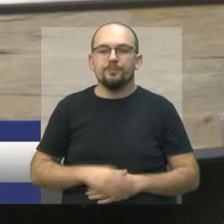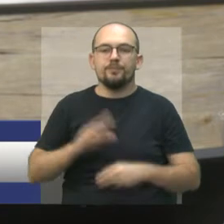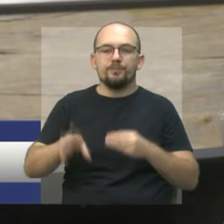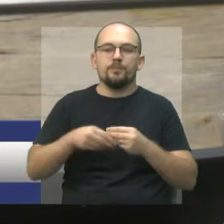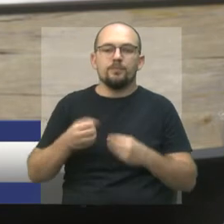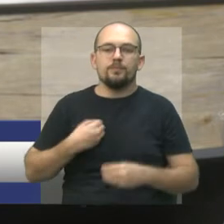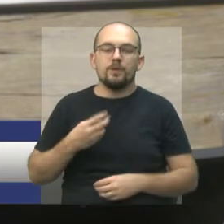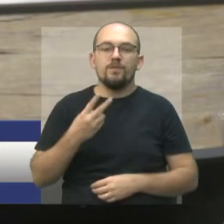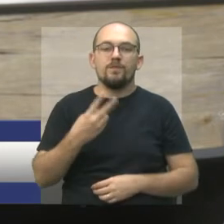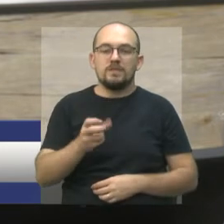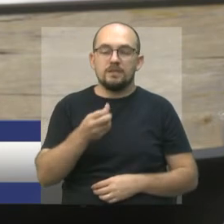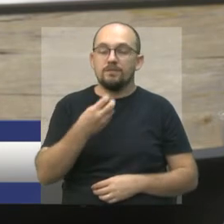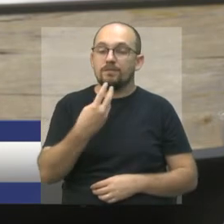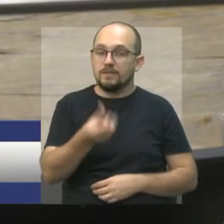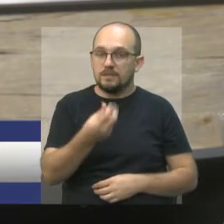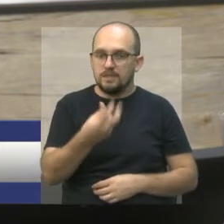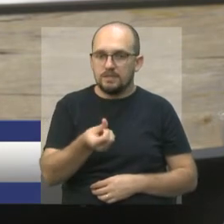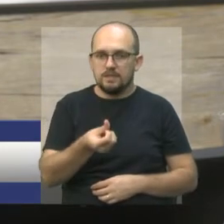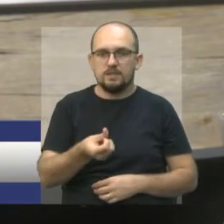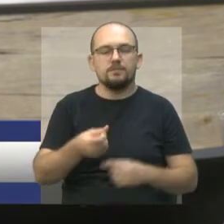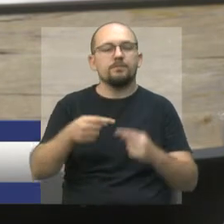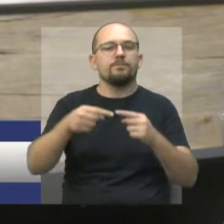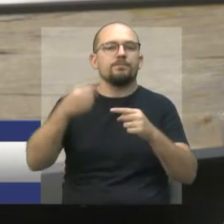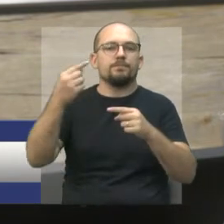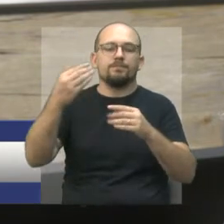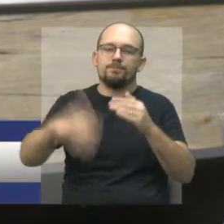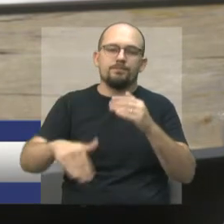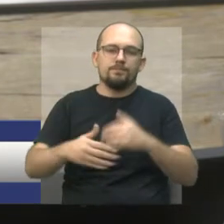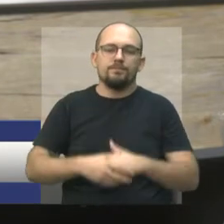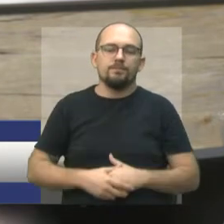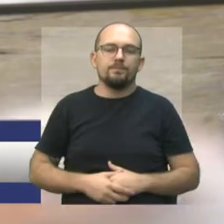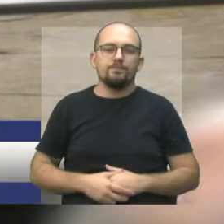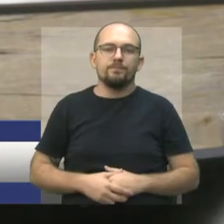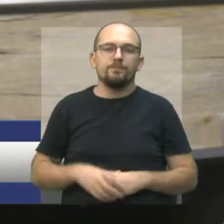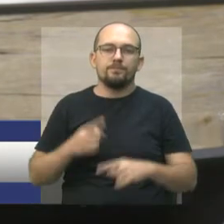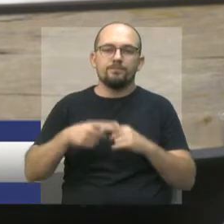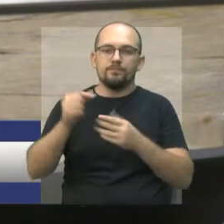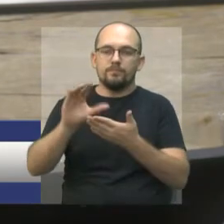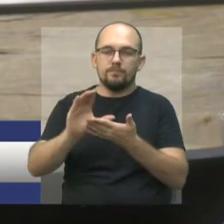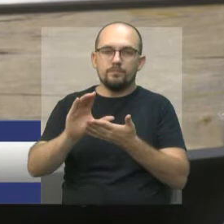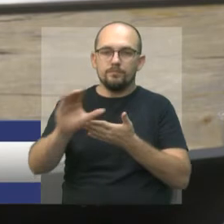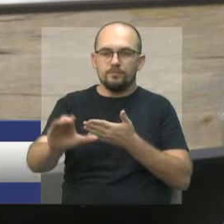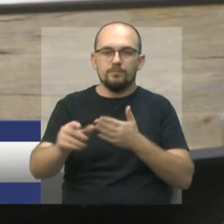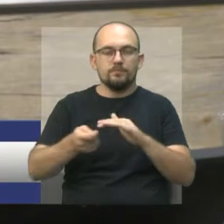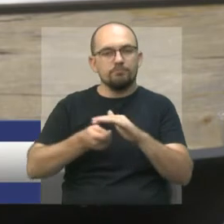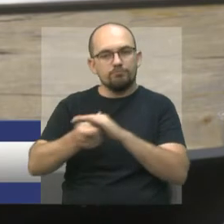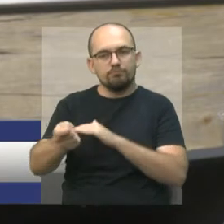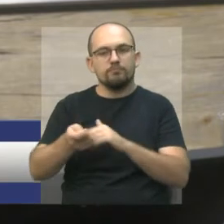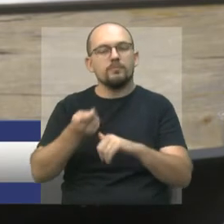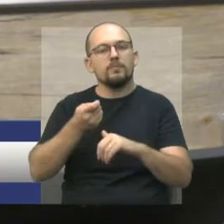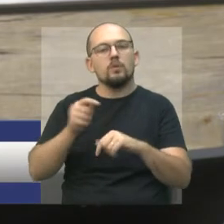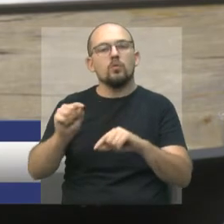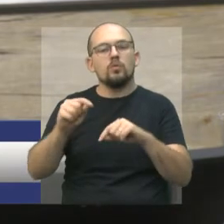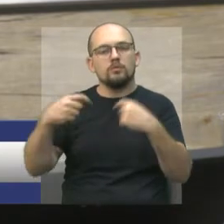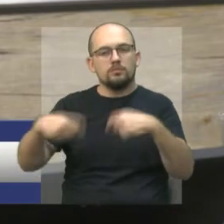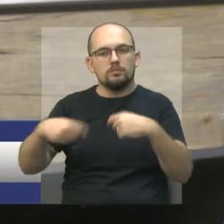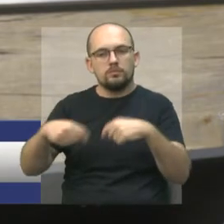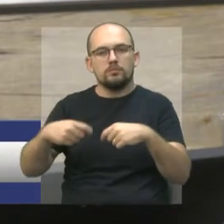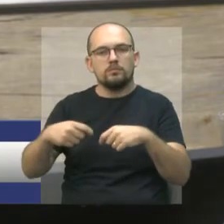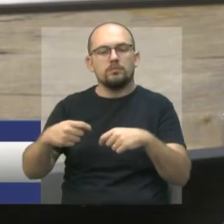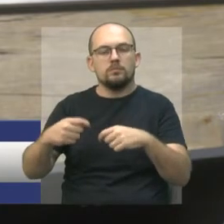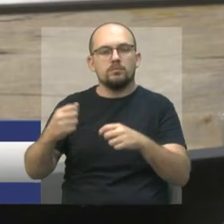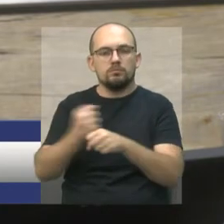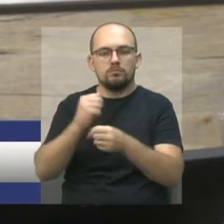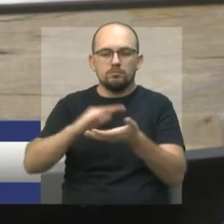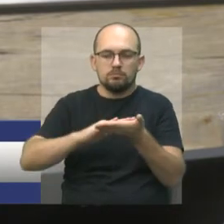número 26, contrário. Vez que a destinação de recursos à promoção dos investimentos necessários para o calçamento